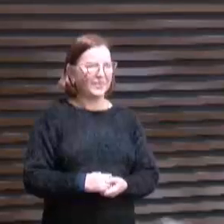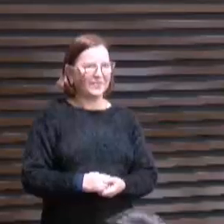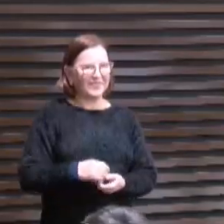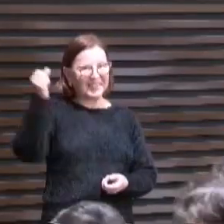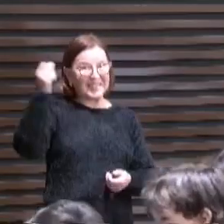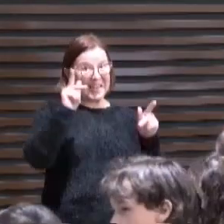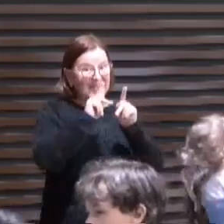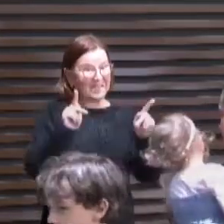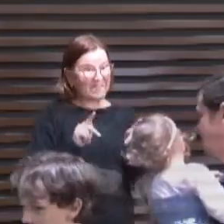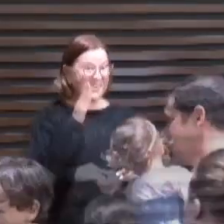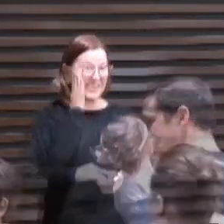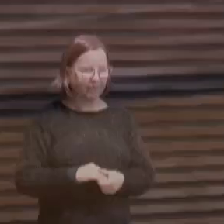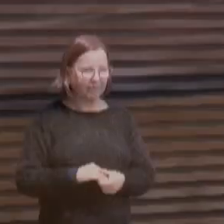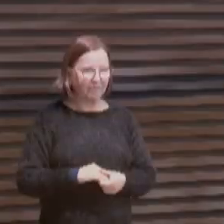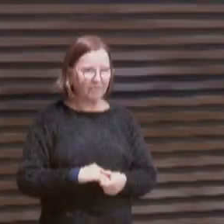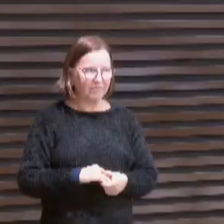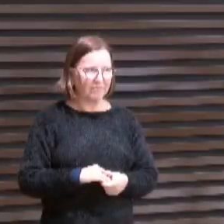Graça e paz, queridos.